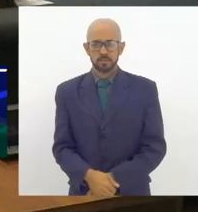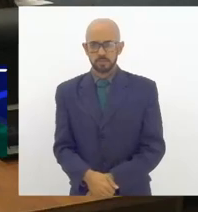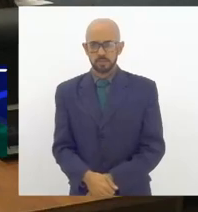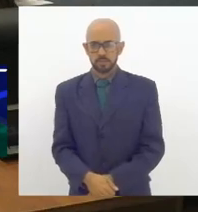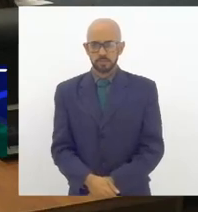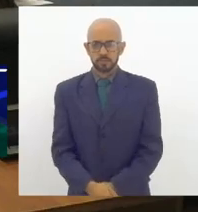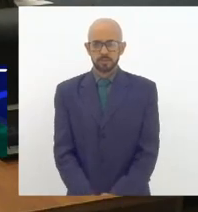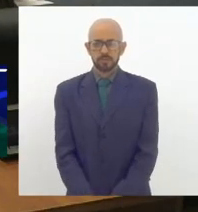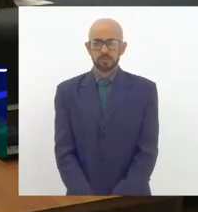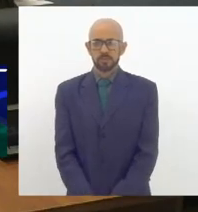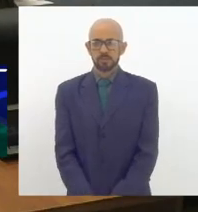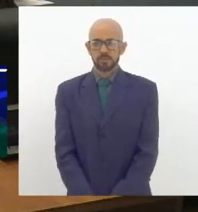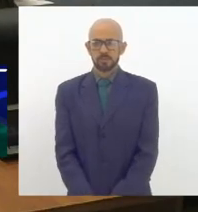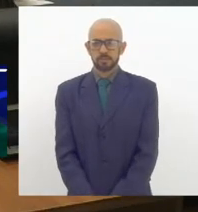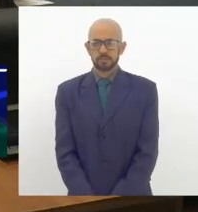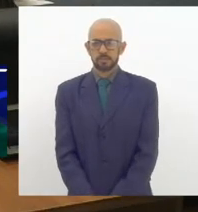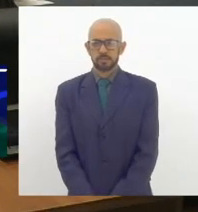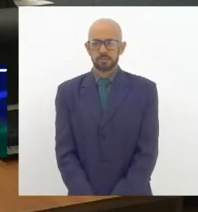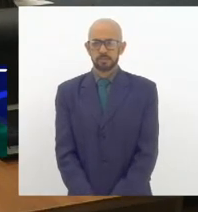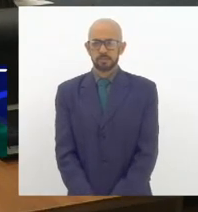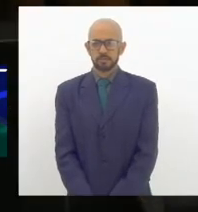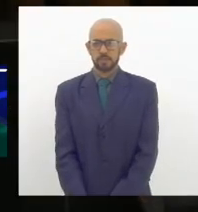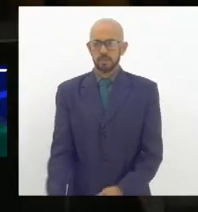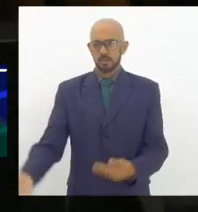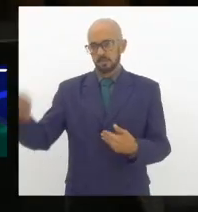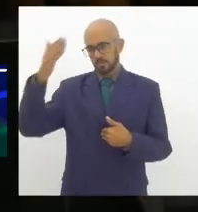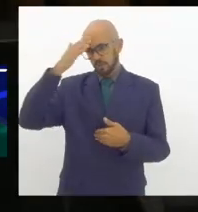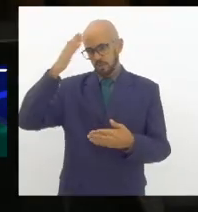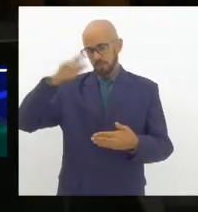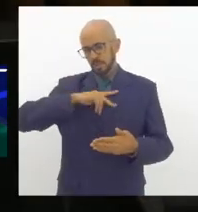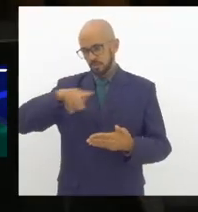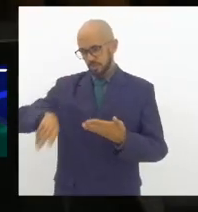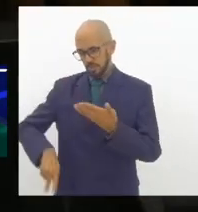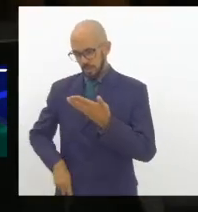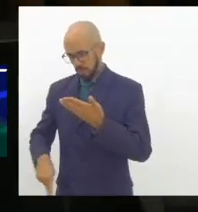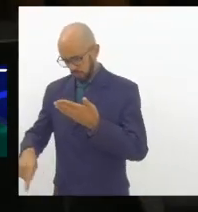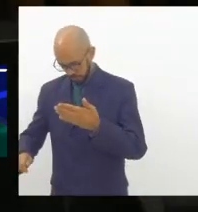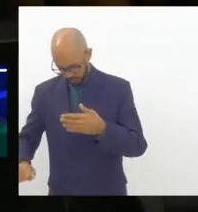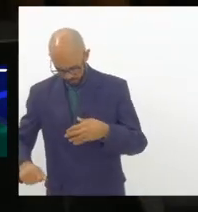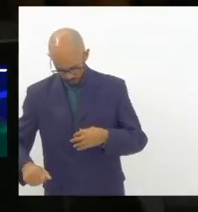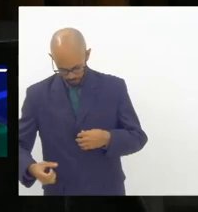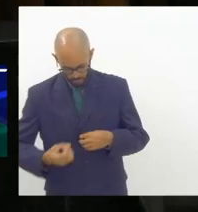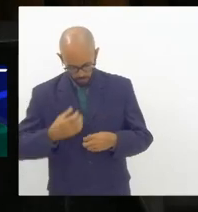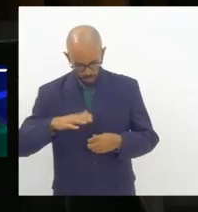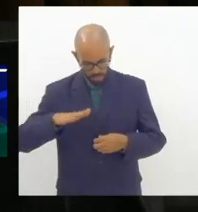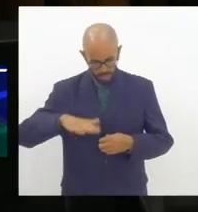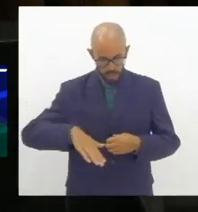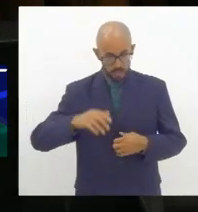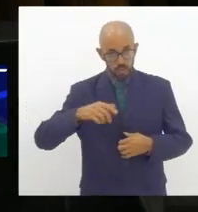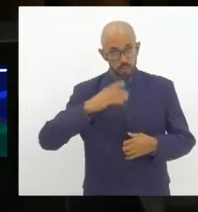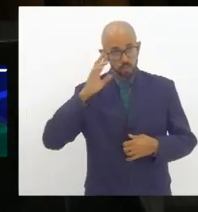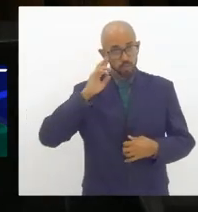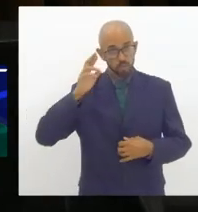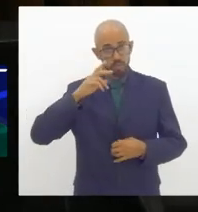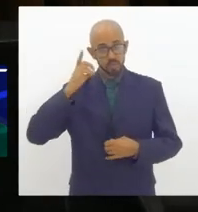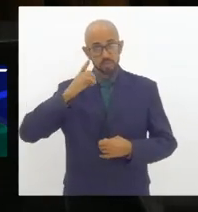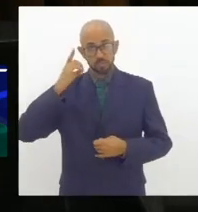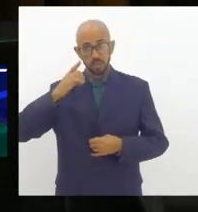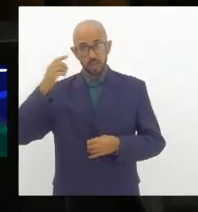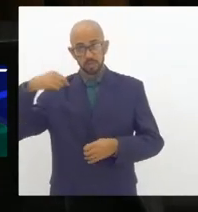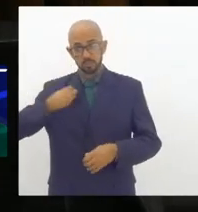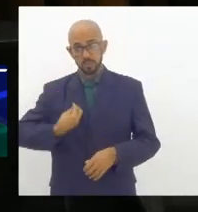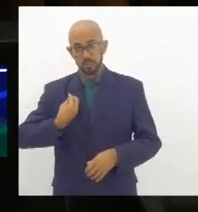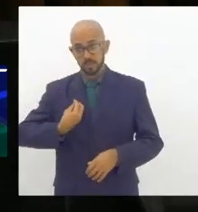e obrigado Presidente Boa tarde nobres colegas parlamentares público